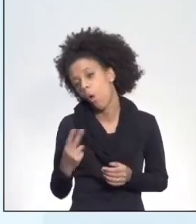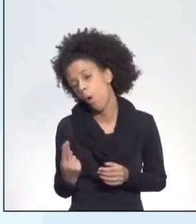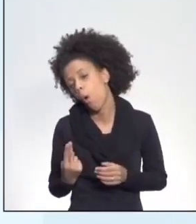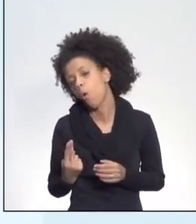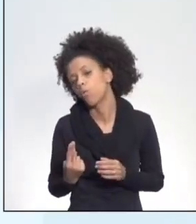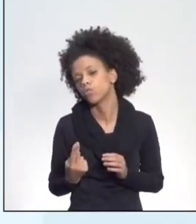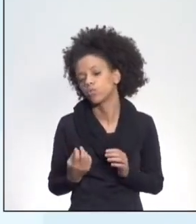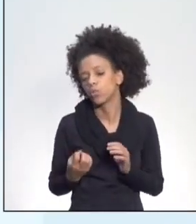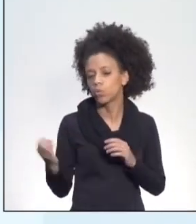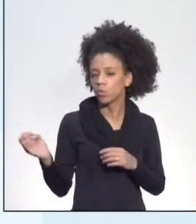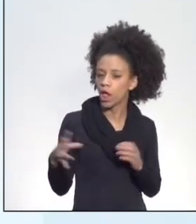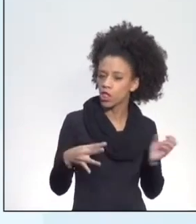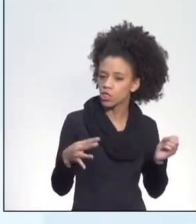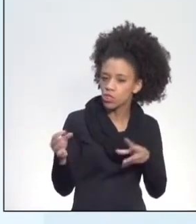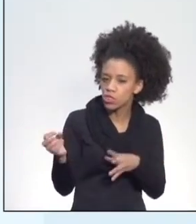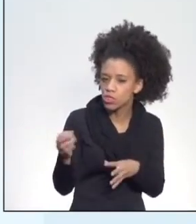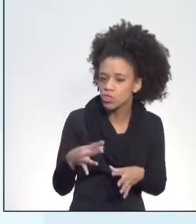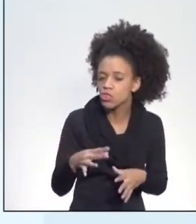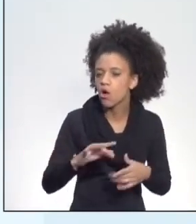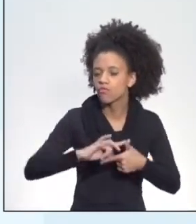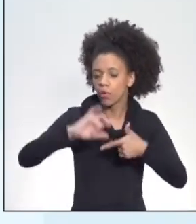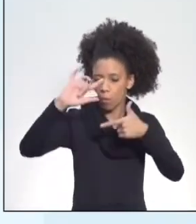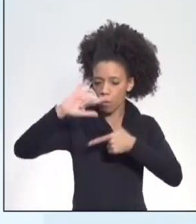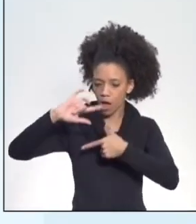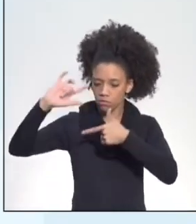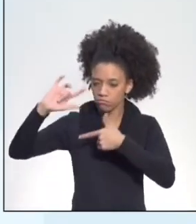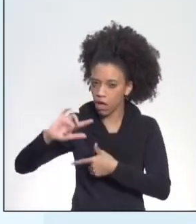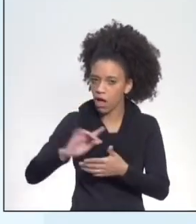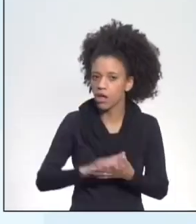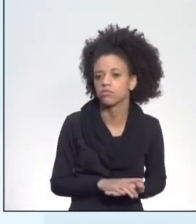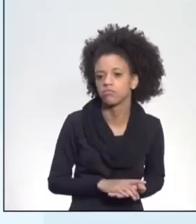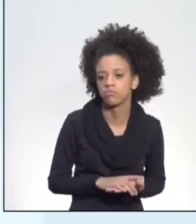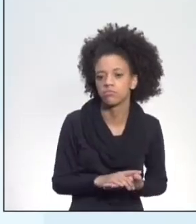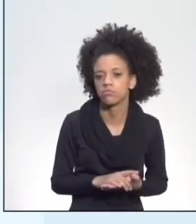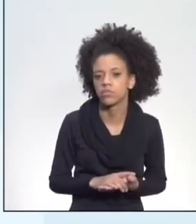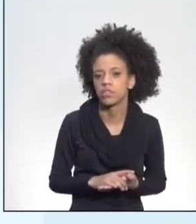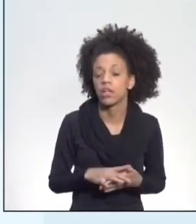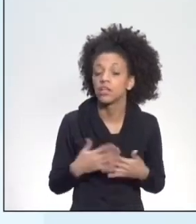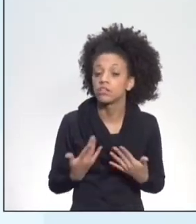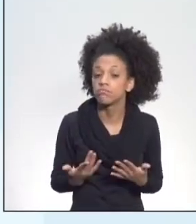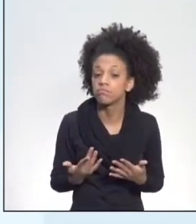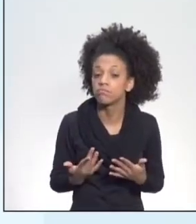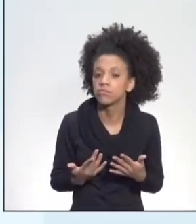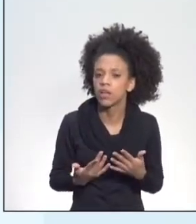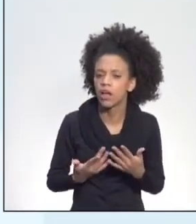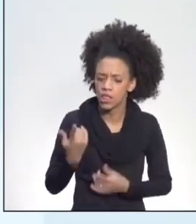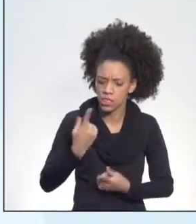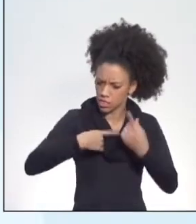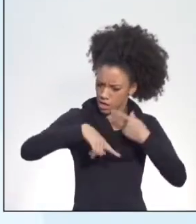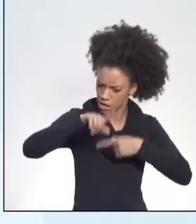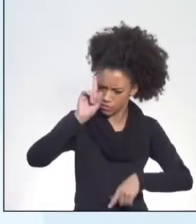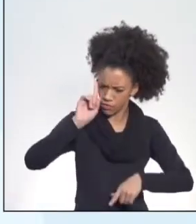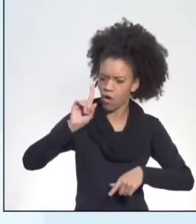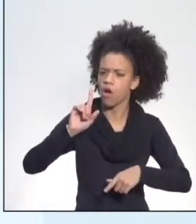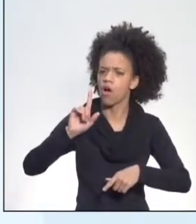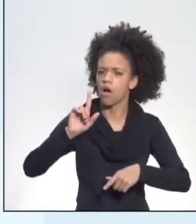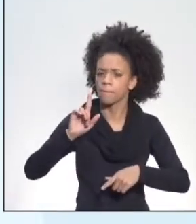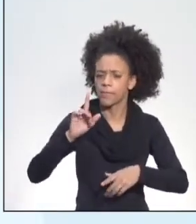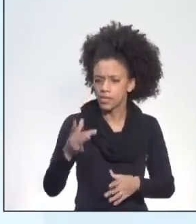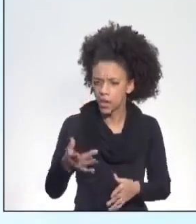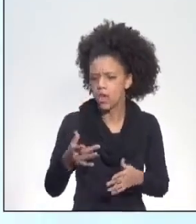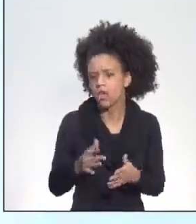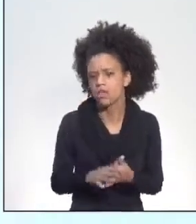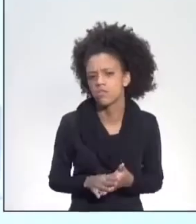novo uso, uma nova finalidade, aquele prédio que está lá abandonado, que a gente pega, revitaliza e coloca novamente em uso para a